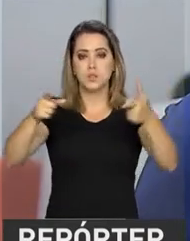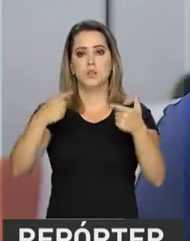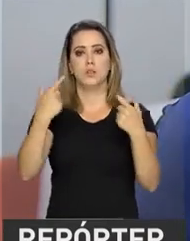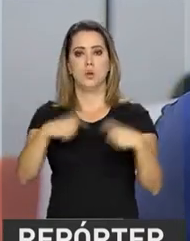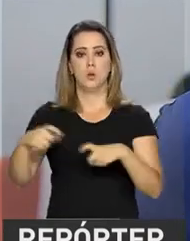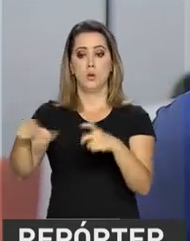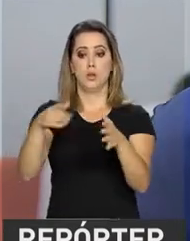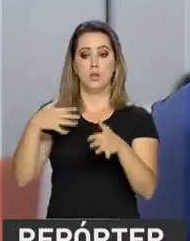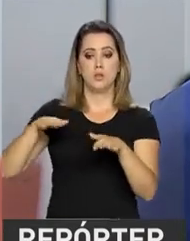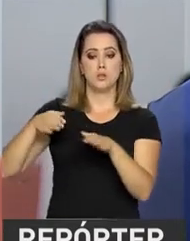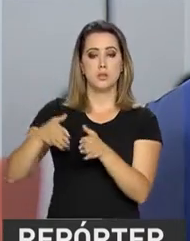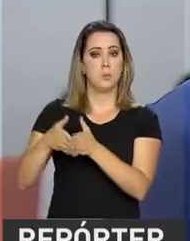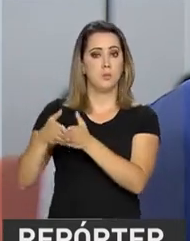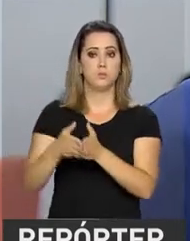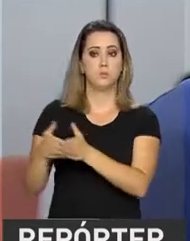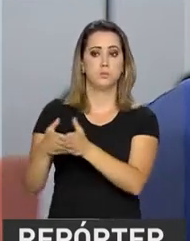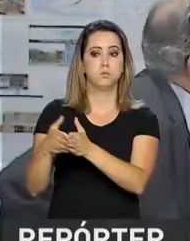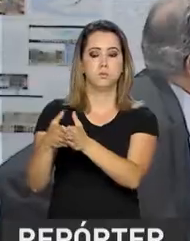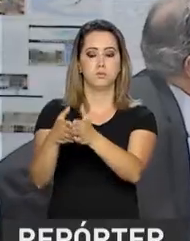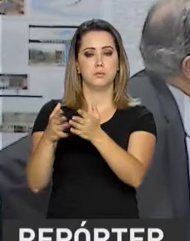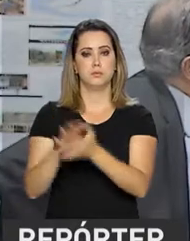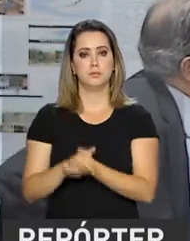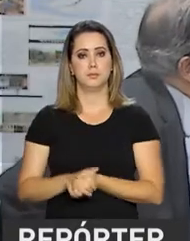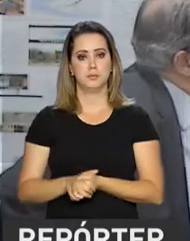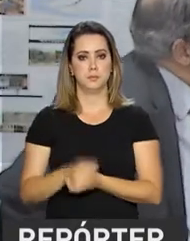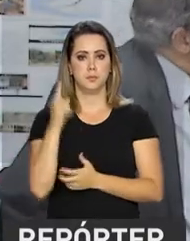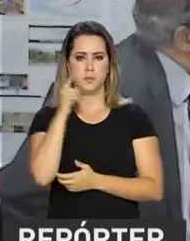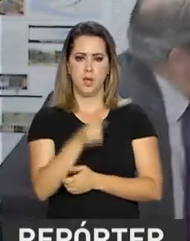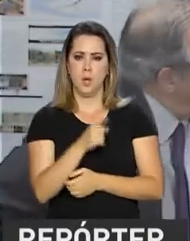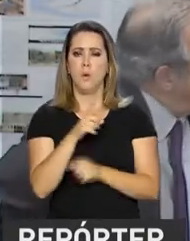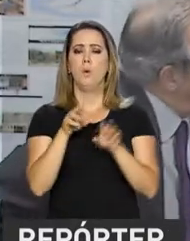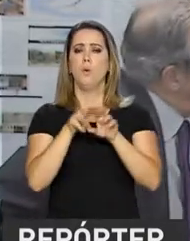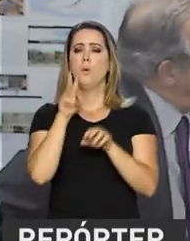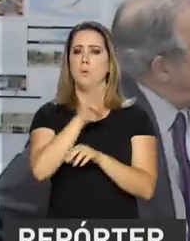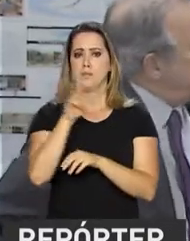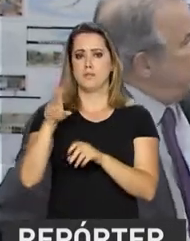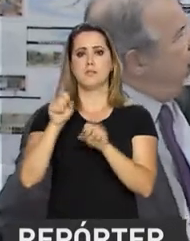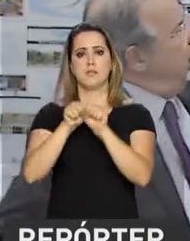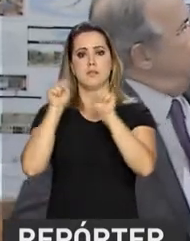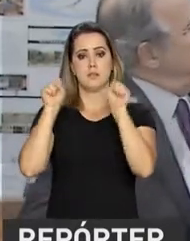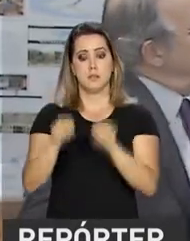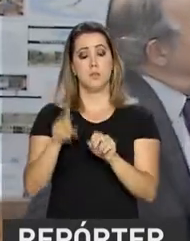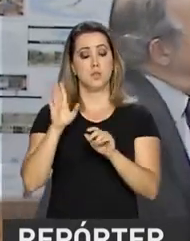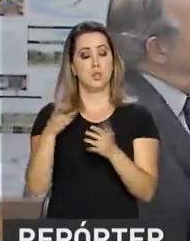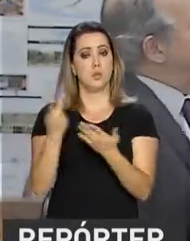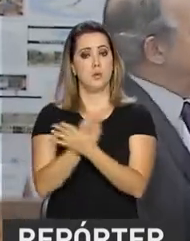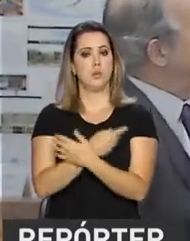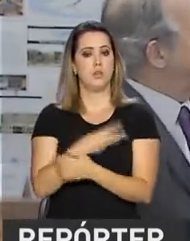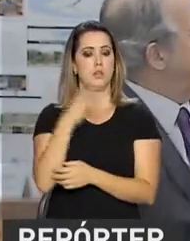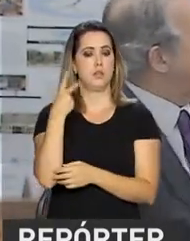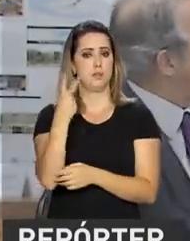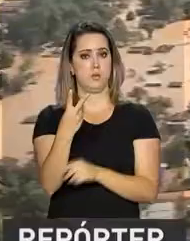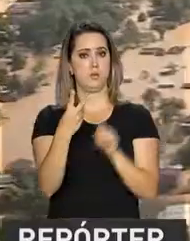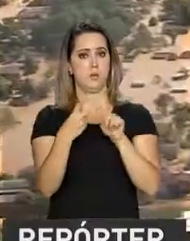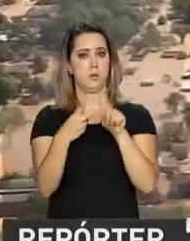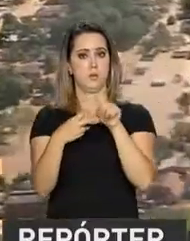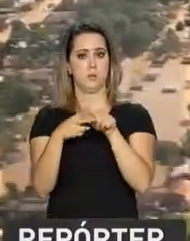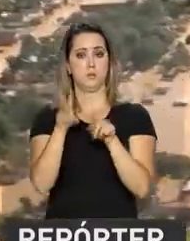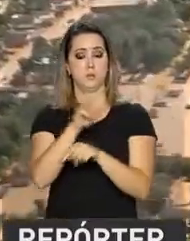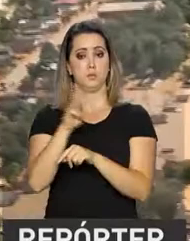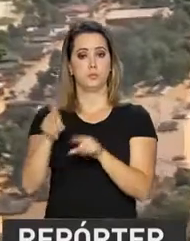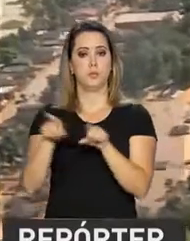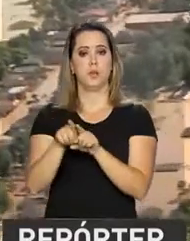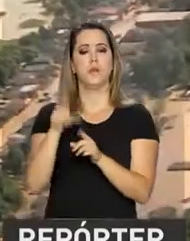grande movimentação de embarcações. O CIPAM Hidro já está funcionando e está disponível em 2 plataformas. Além